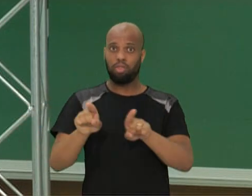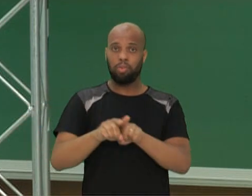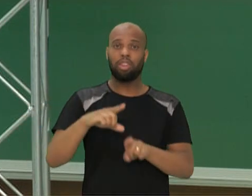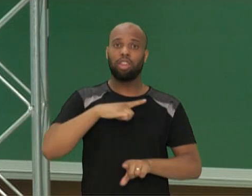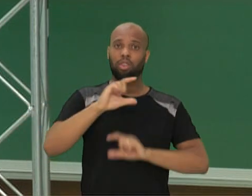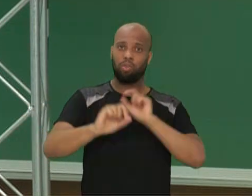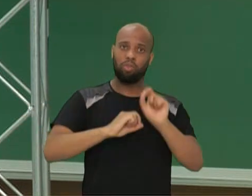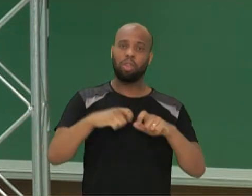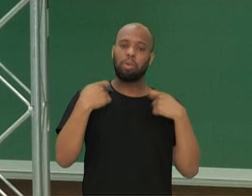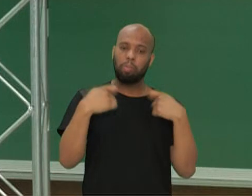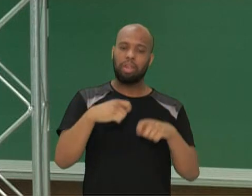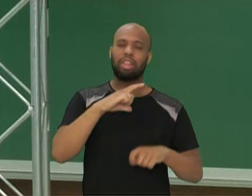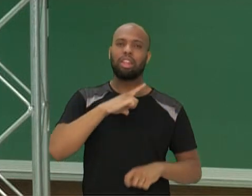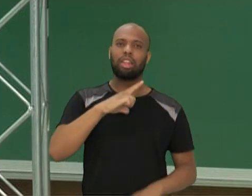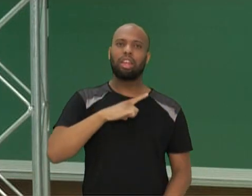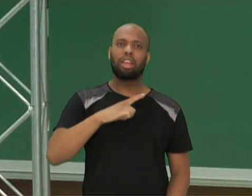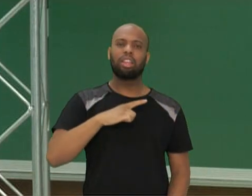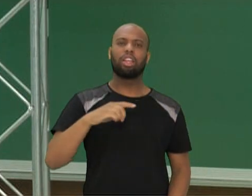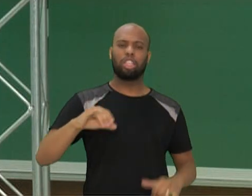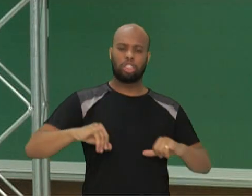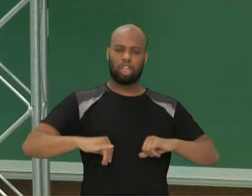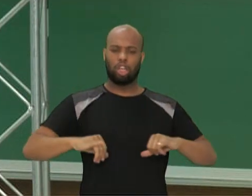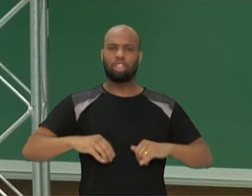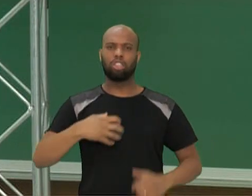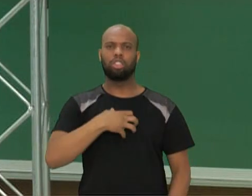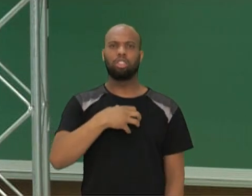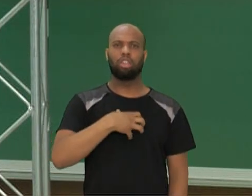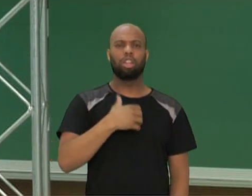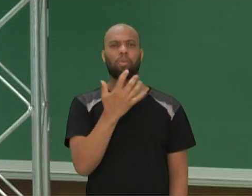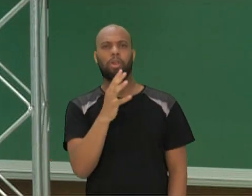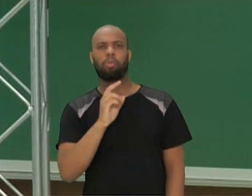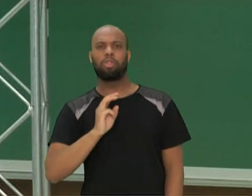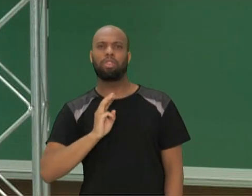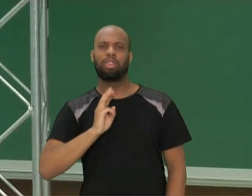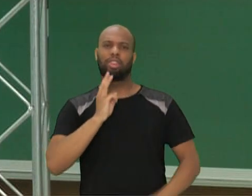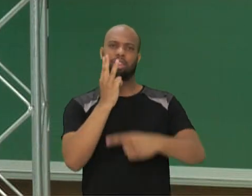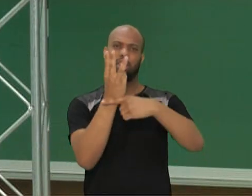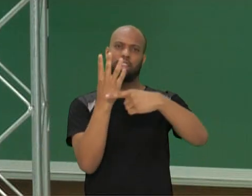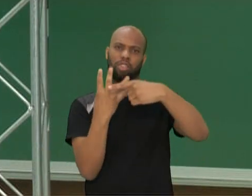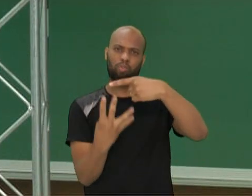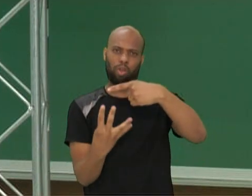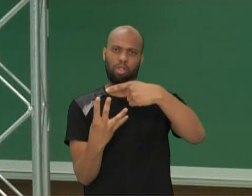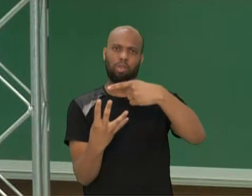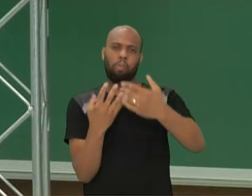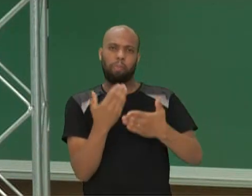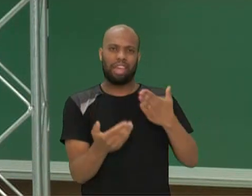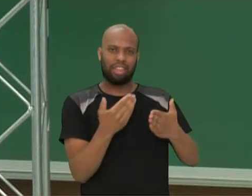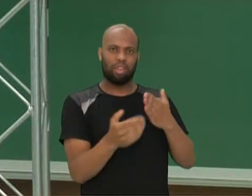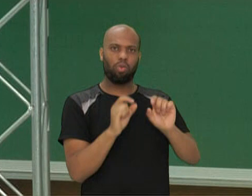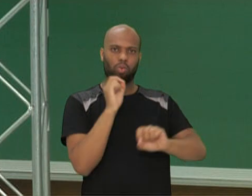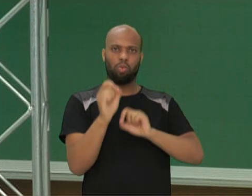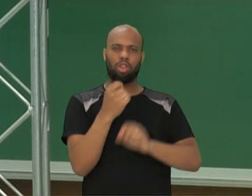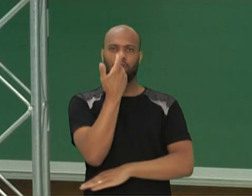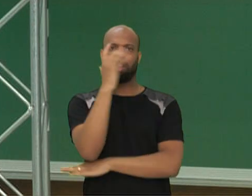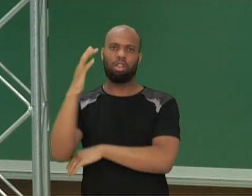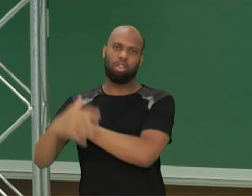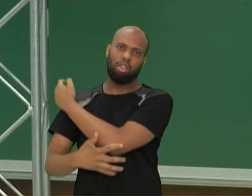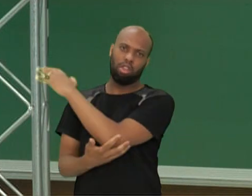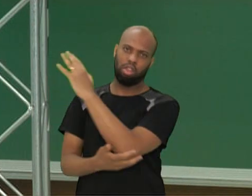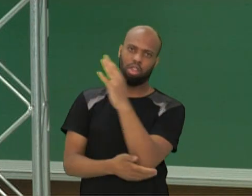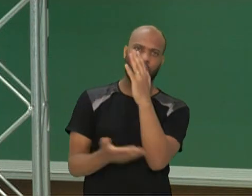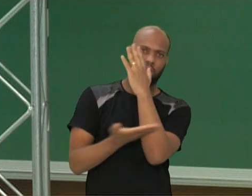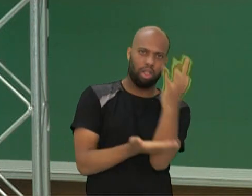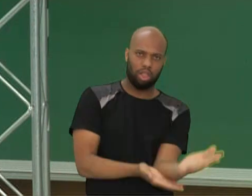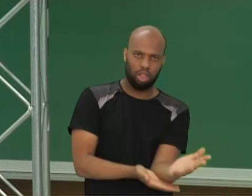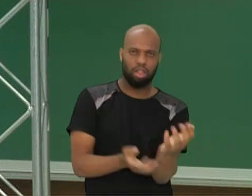disso, deve ter sofrido em torno de 3/4 de devastação da sua cobertura original.